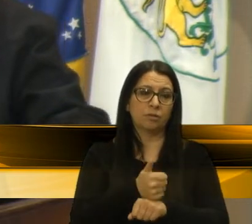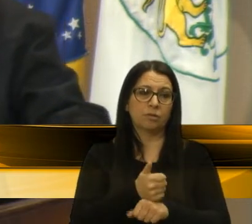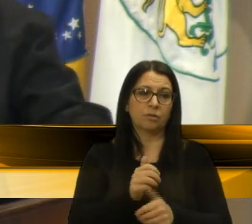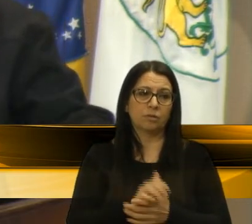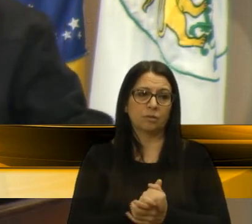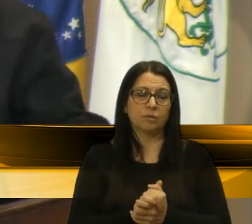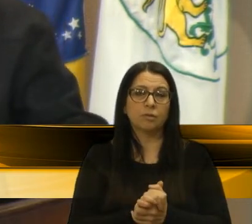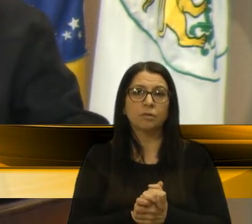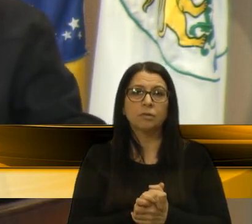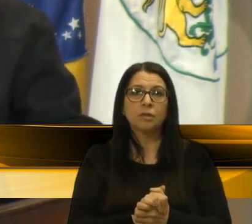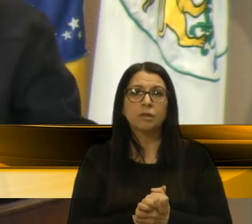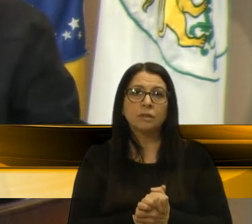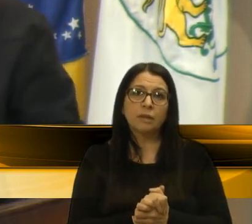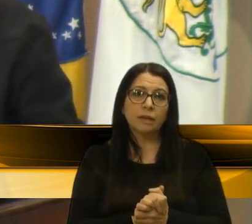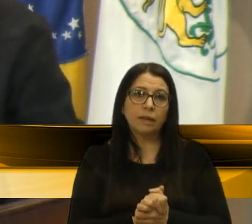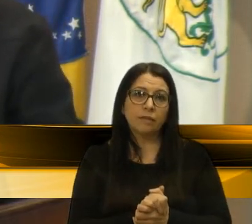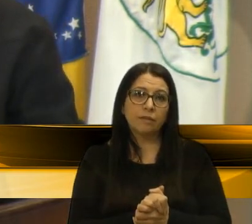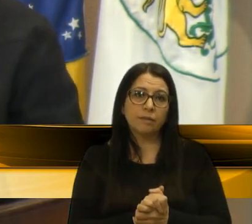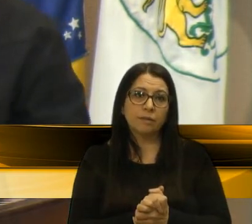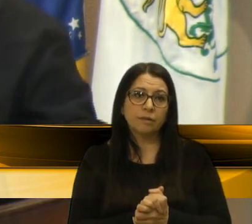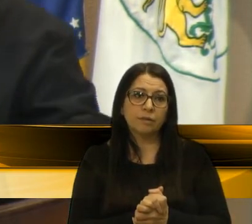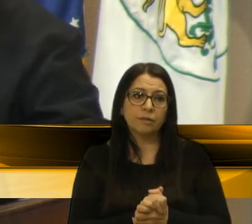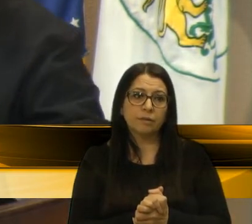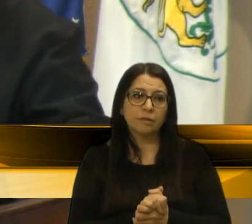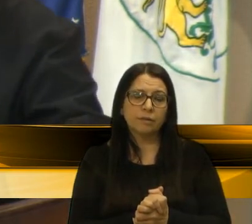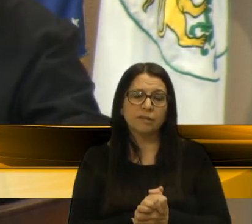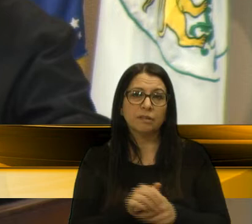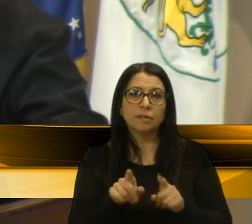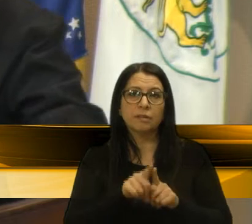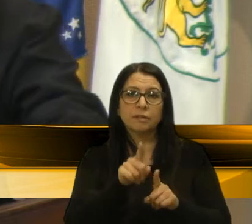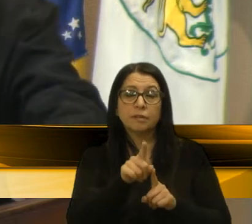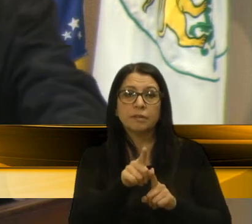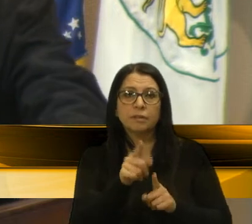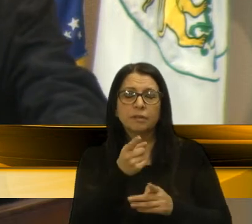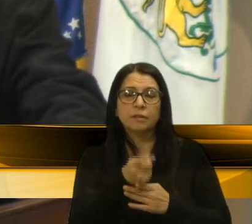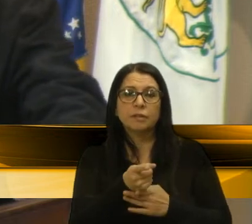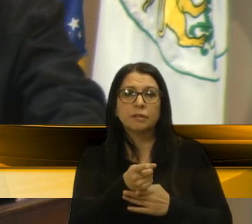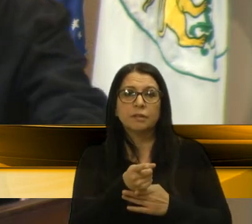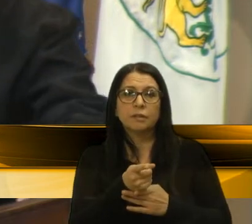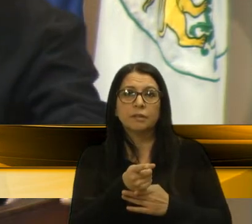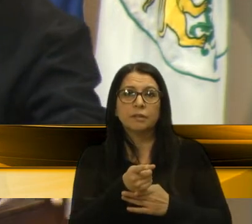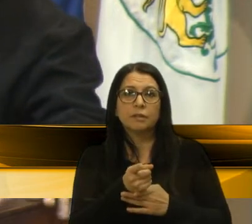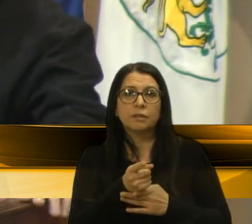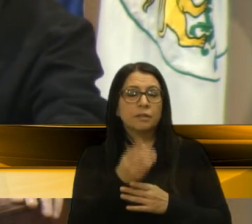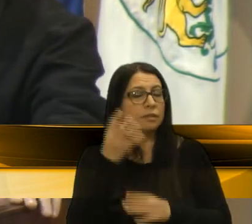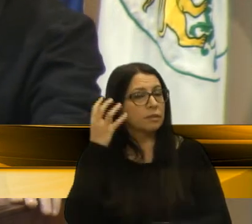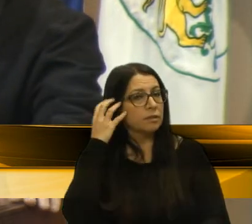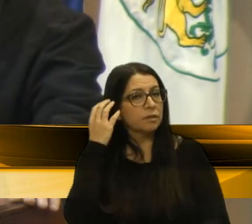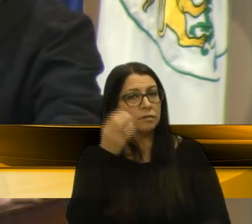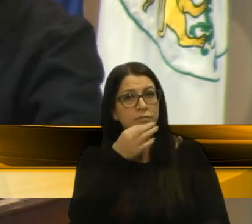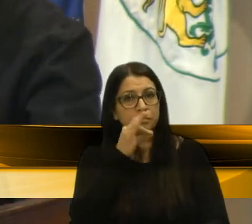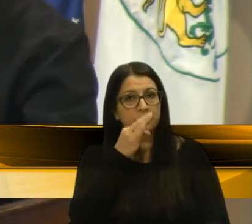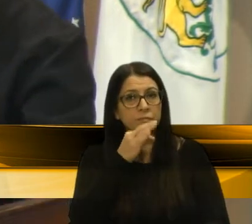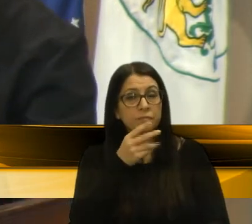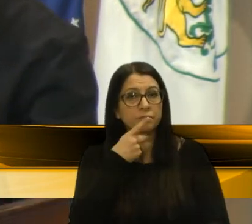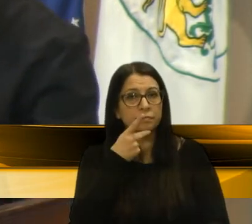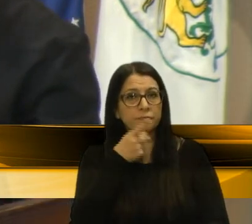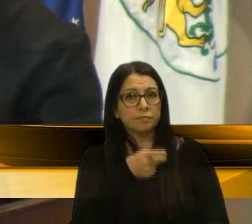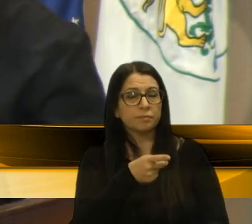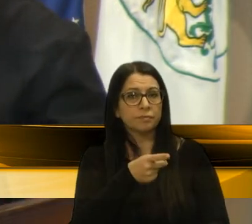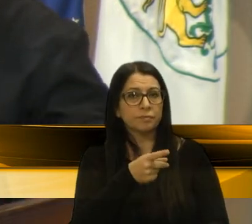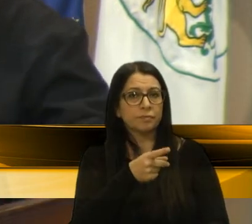né? Eu tive a oportunidade de ouvir hoje na Rádio Caxias a fala